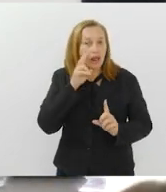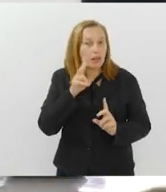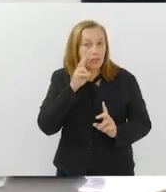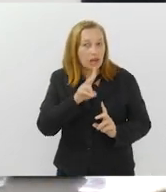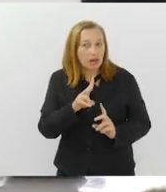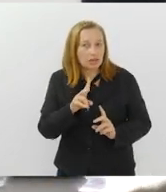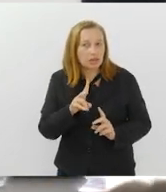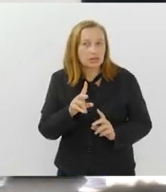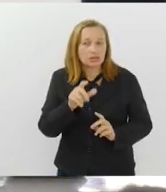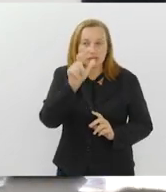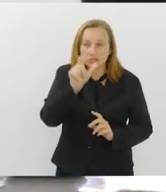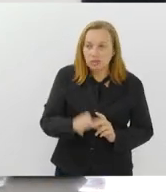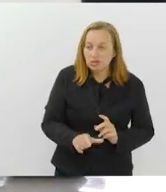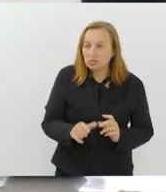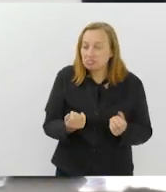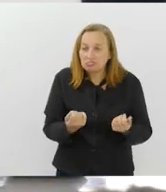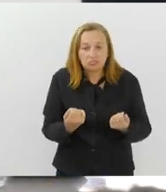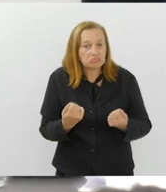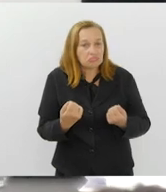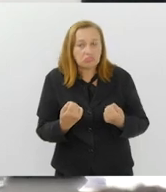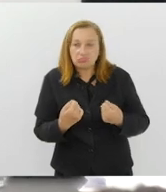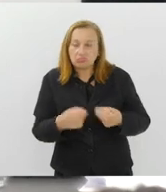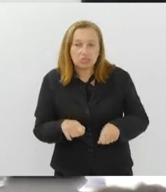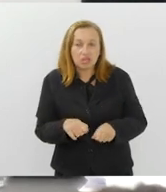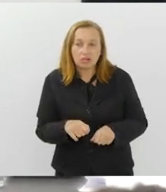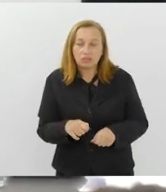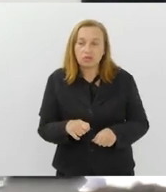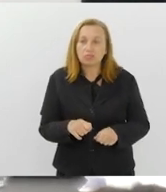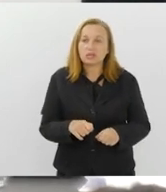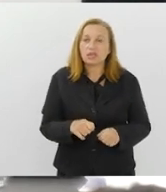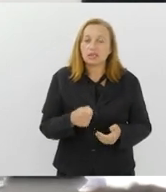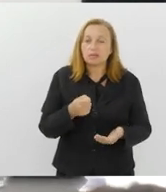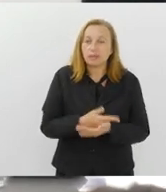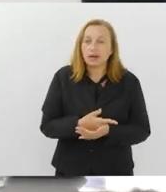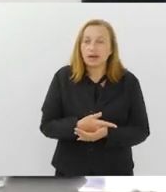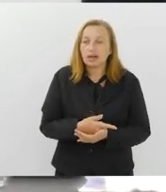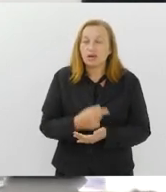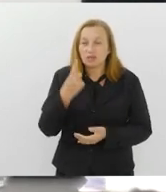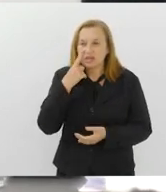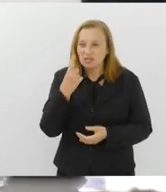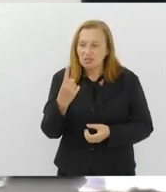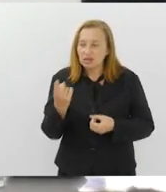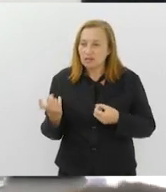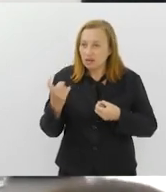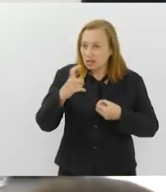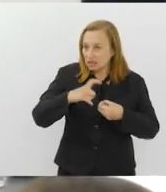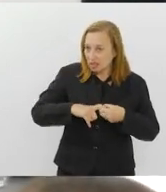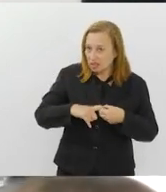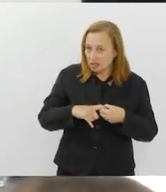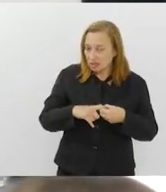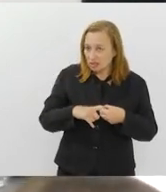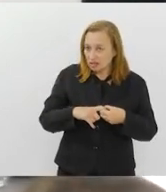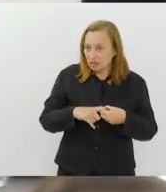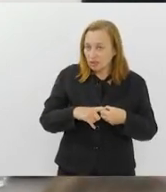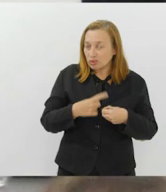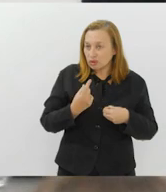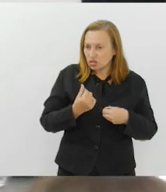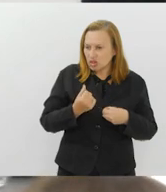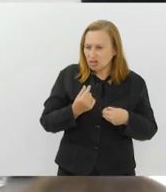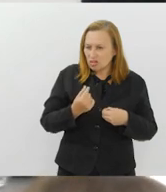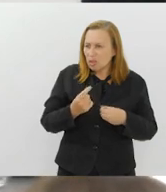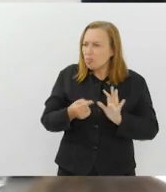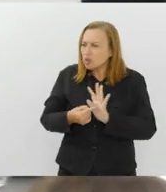que não têm essa possibilidade. E ver aí, quando fala do reembolso, você tem que mostrar de onde está saindo o dinheiro. Isso é um